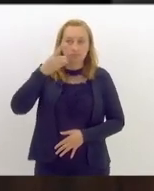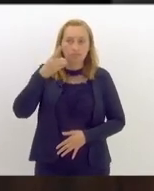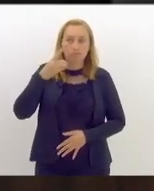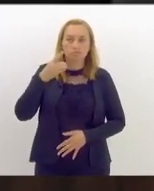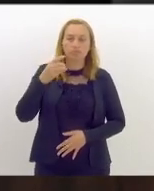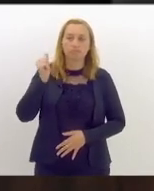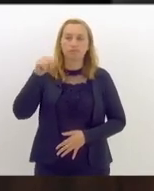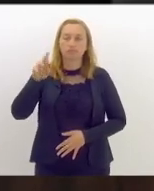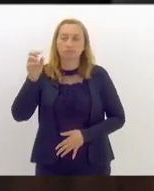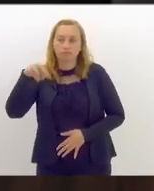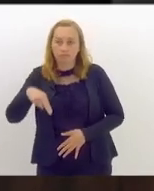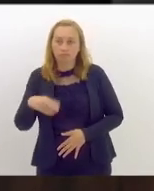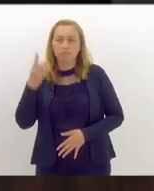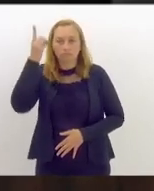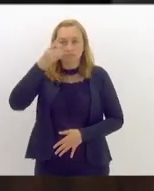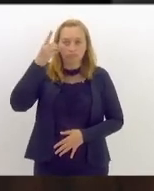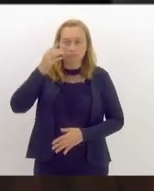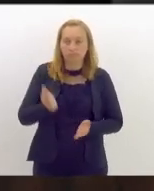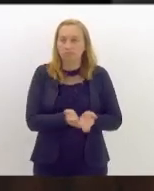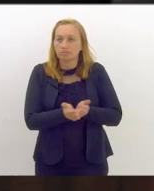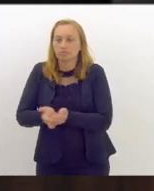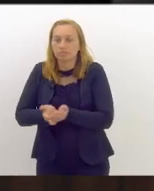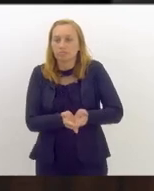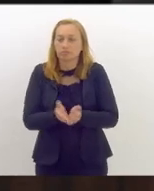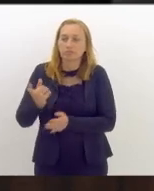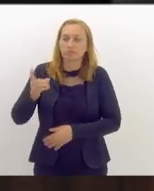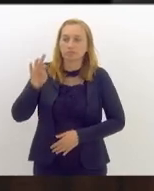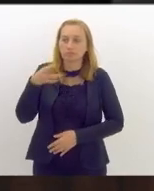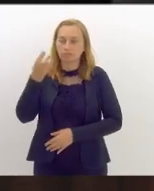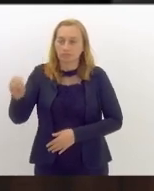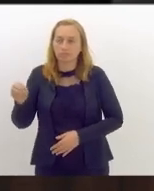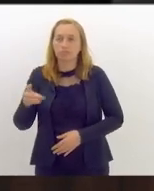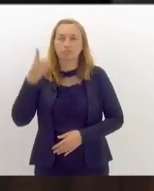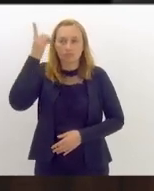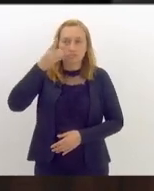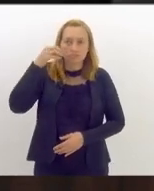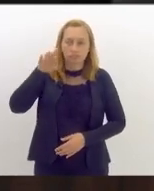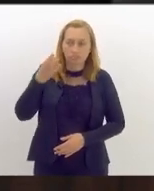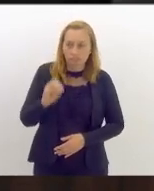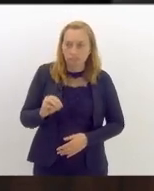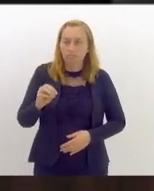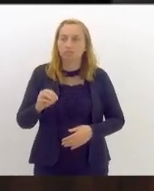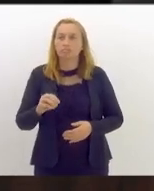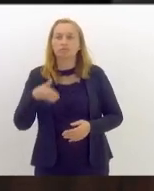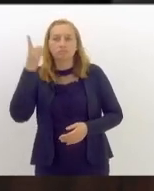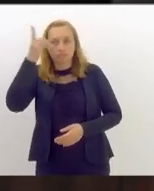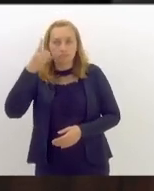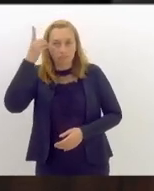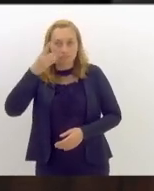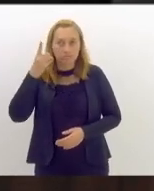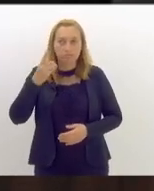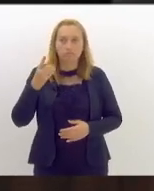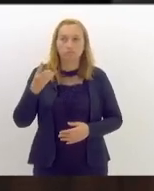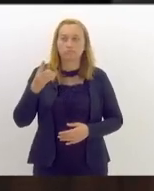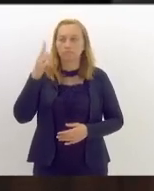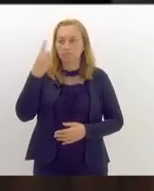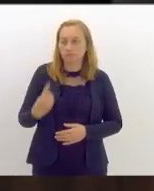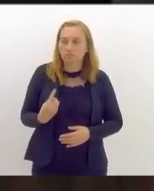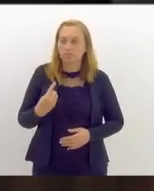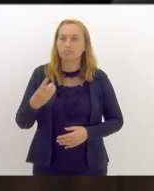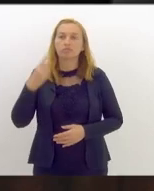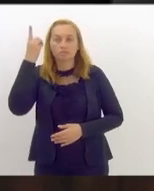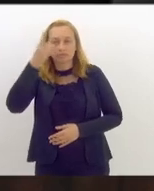Alexandre Deputado Bebeto Deputado brasão Deputado Bruno dalvares deputada Dani Monteiro